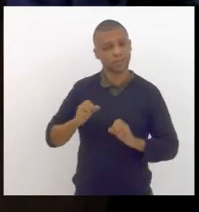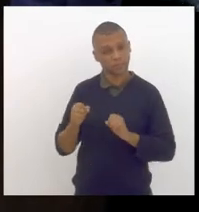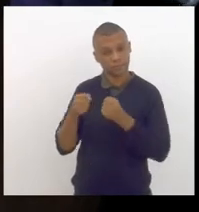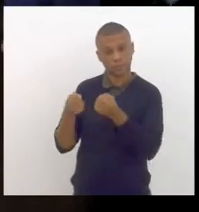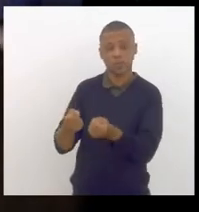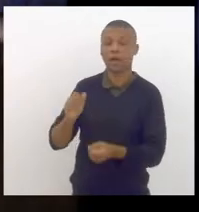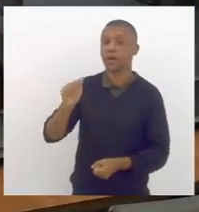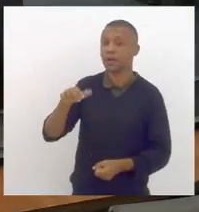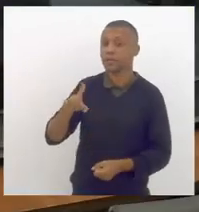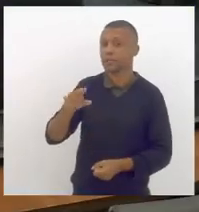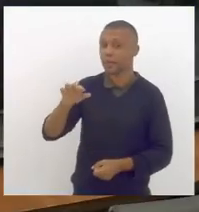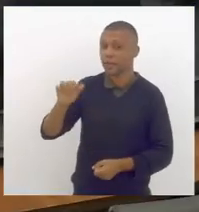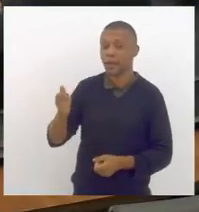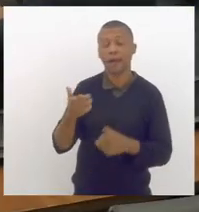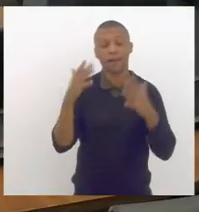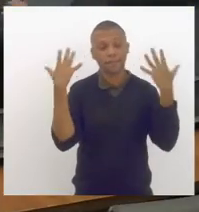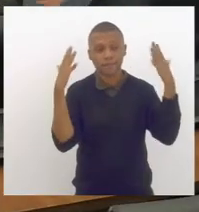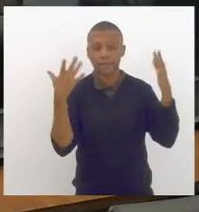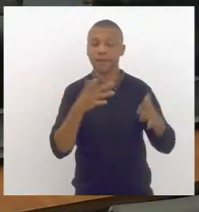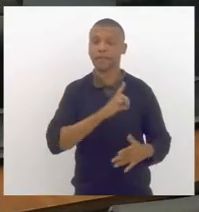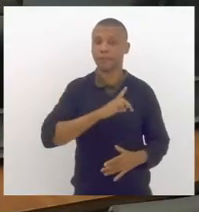Pública do Estado do Rio de Janeiro.